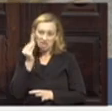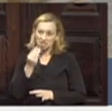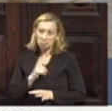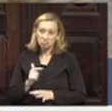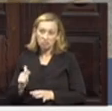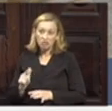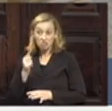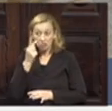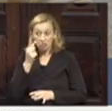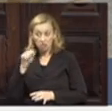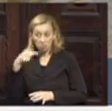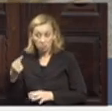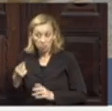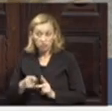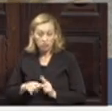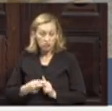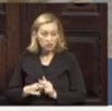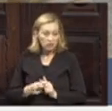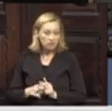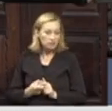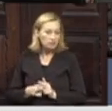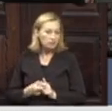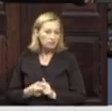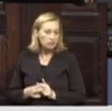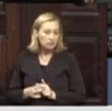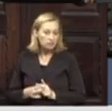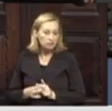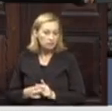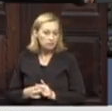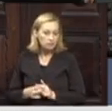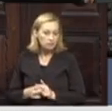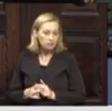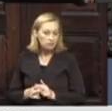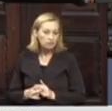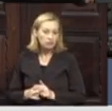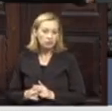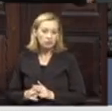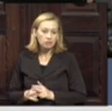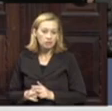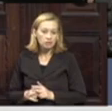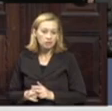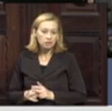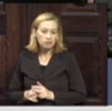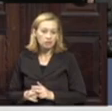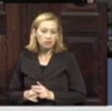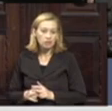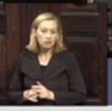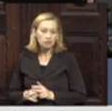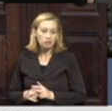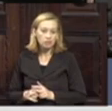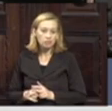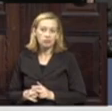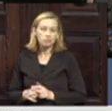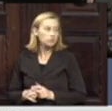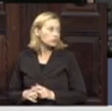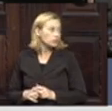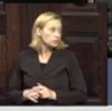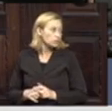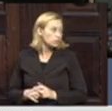é a primeira discussão, o senhor, Vossa Excelência, faz um texto, qualquer coisa a gente ajusta na segunda. É que esse texto veio lá do